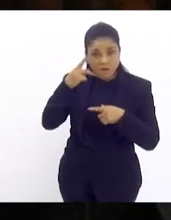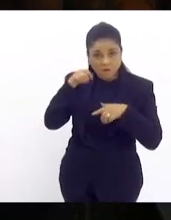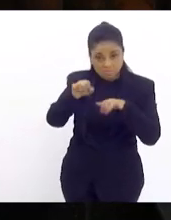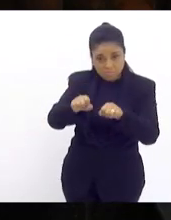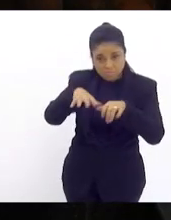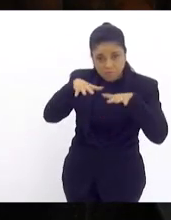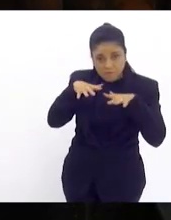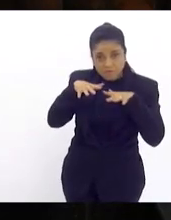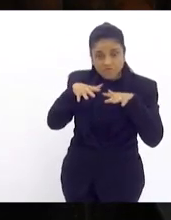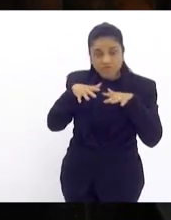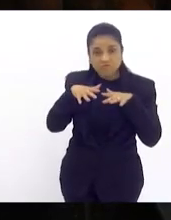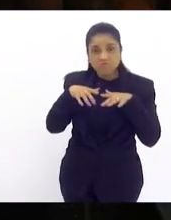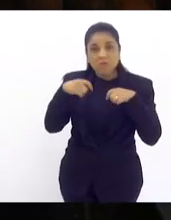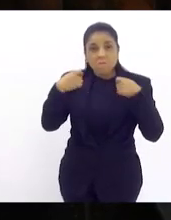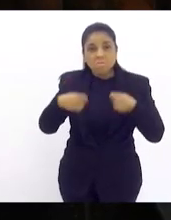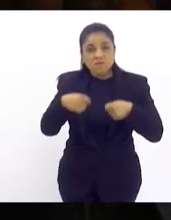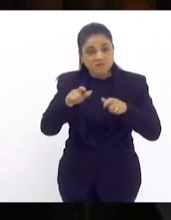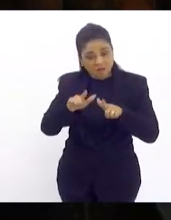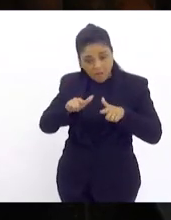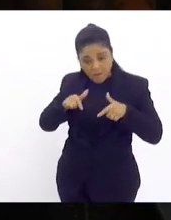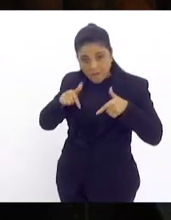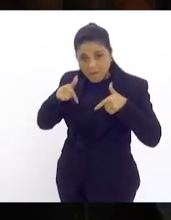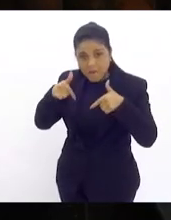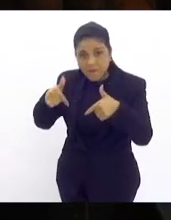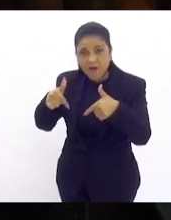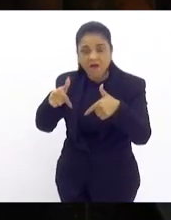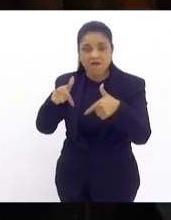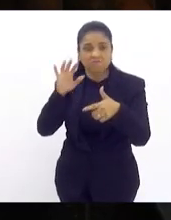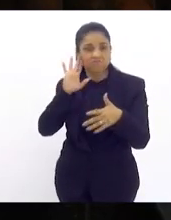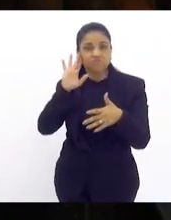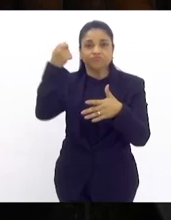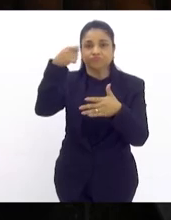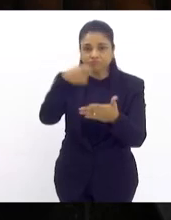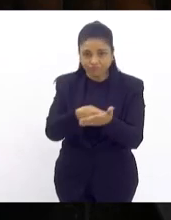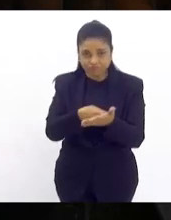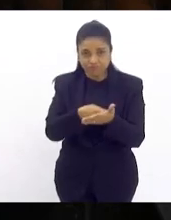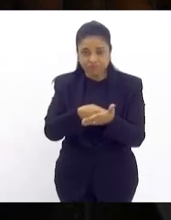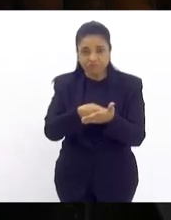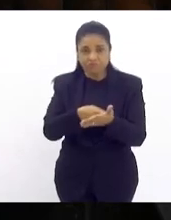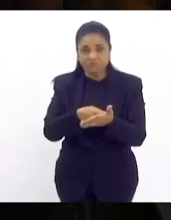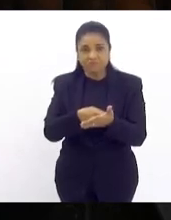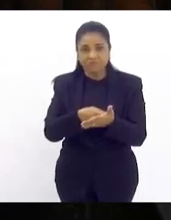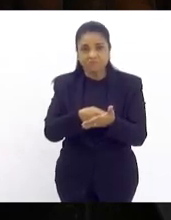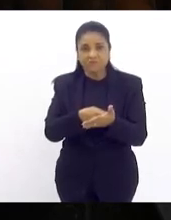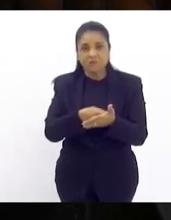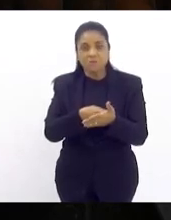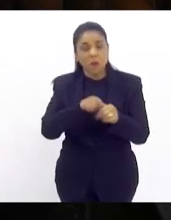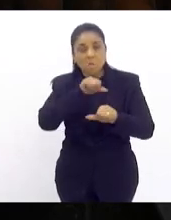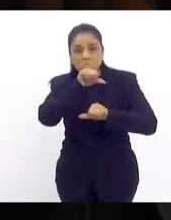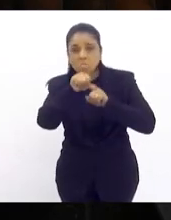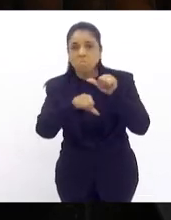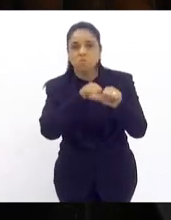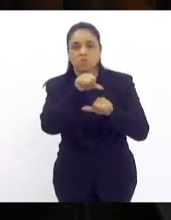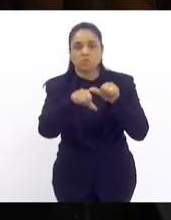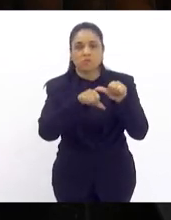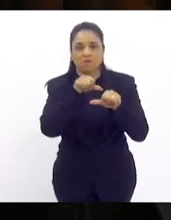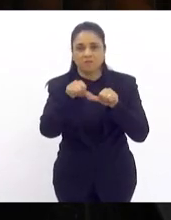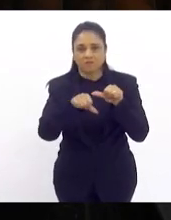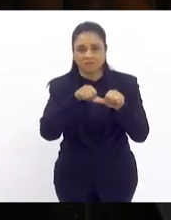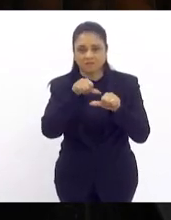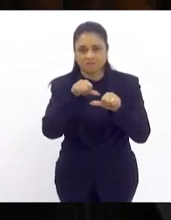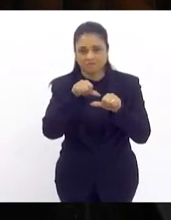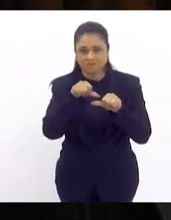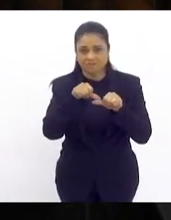tomarem ações bastante conclusivas para mudar esse estado de coisas não é